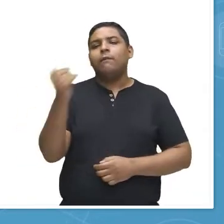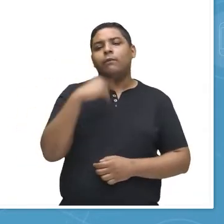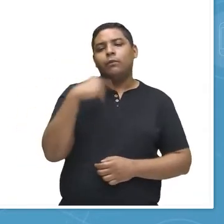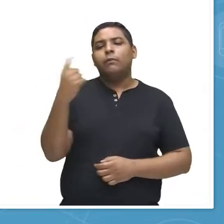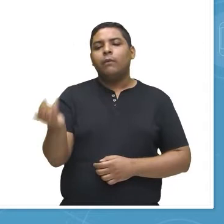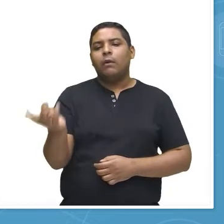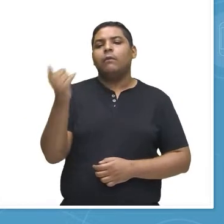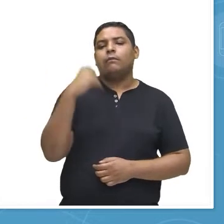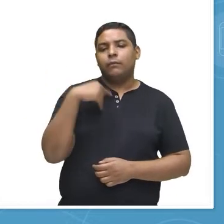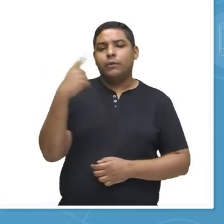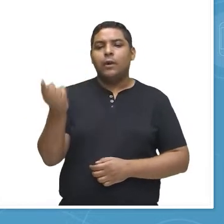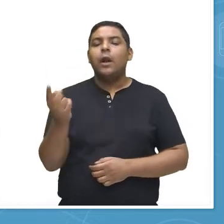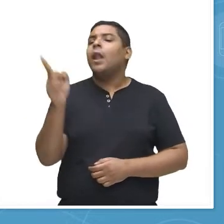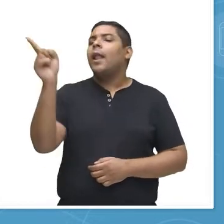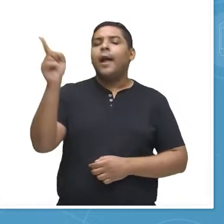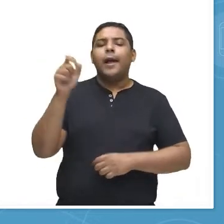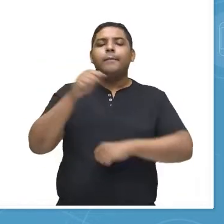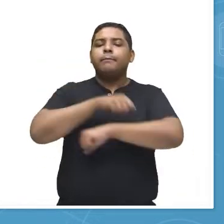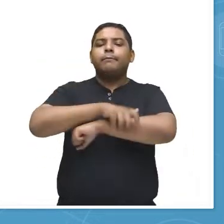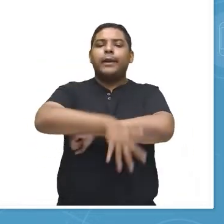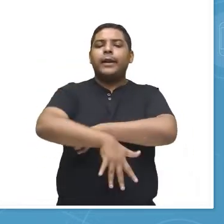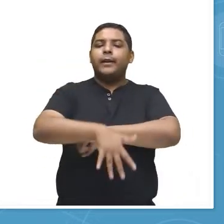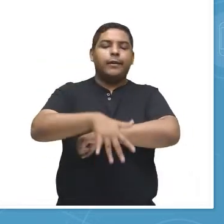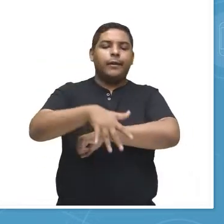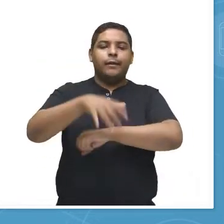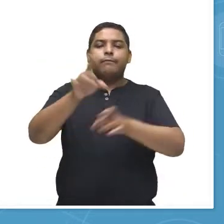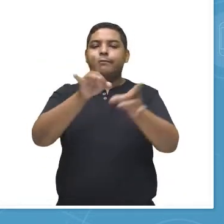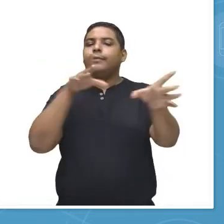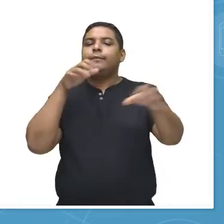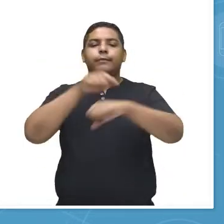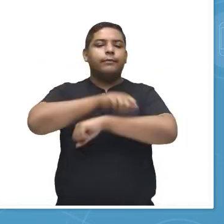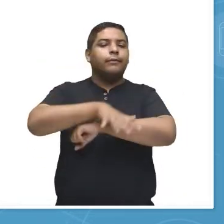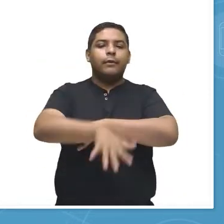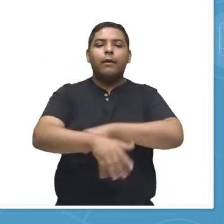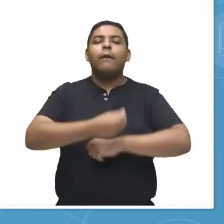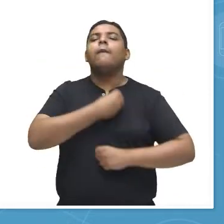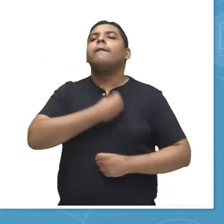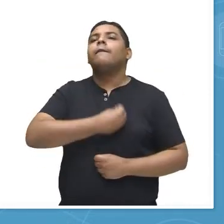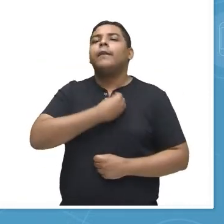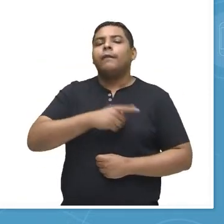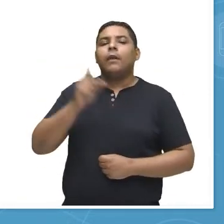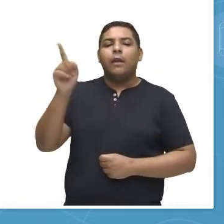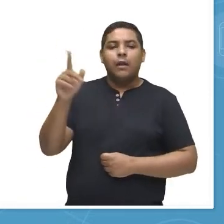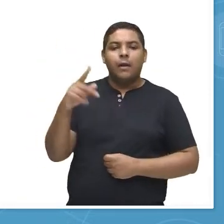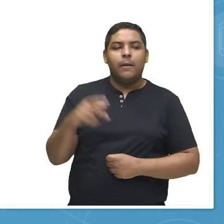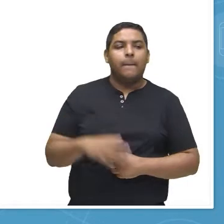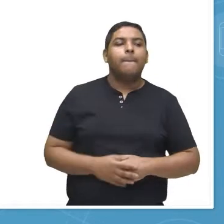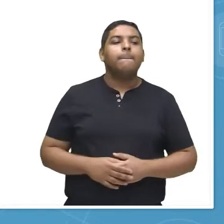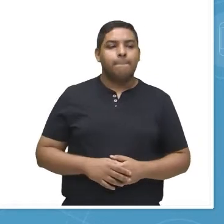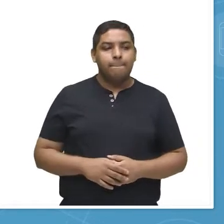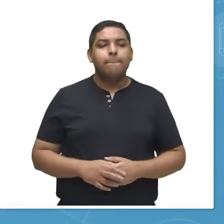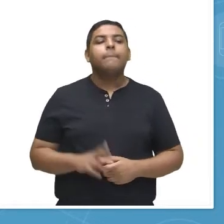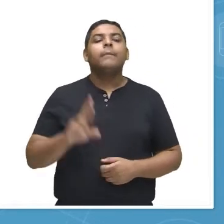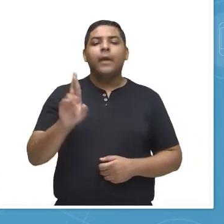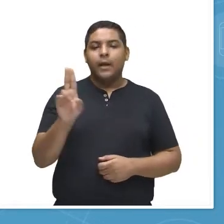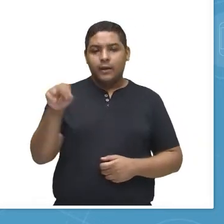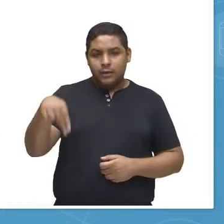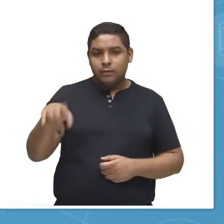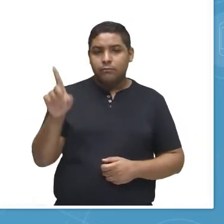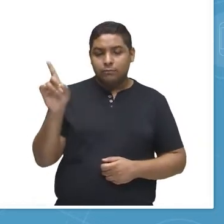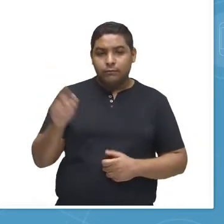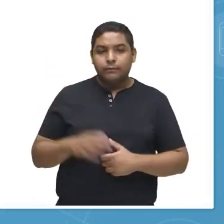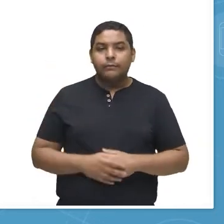lá de Presidente Figueiredo, por exemplo, para Manaus. Você pode morar em Figueiredo e trabalhar em Manaus. É um pouquinho distante, tem uma estrada